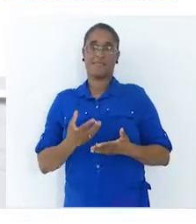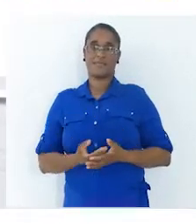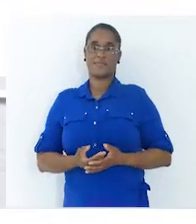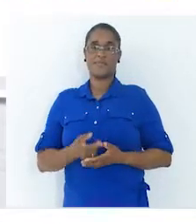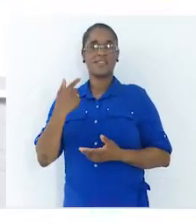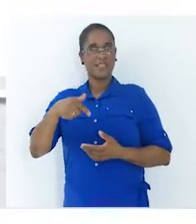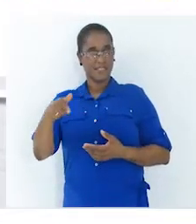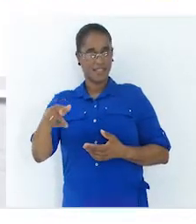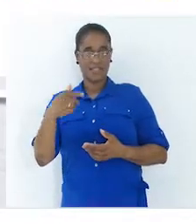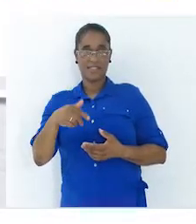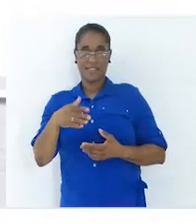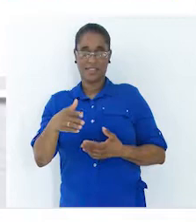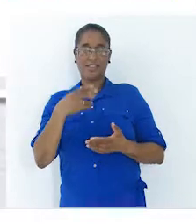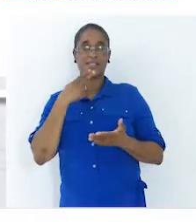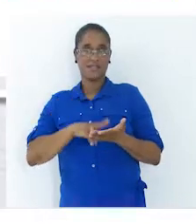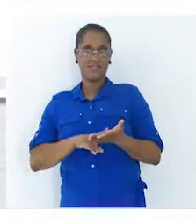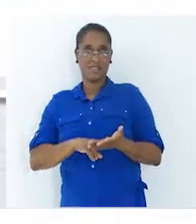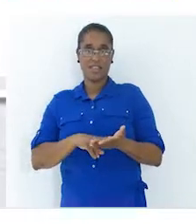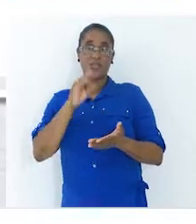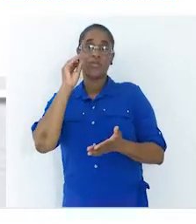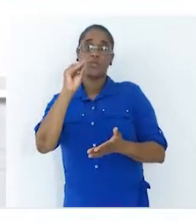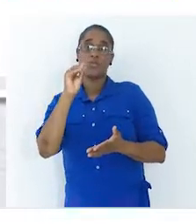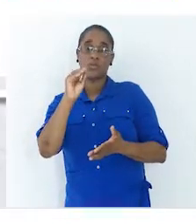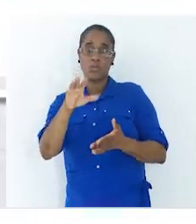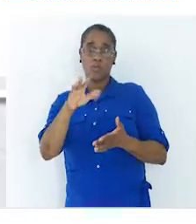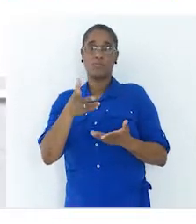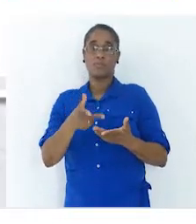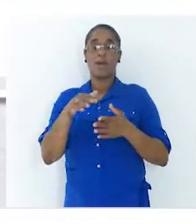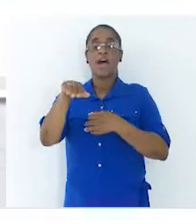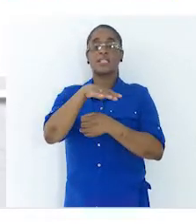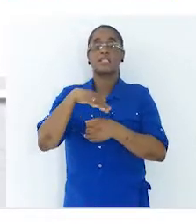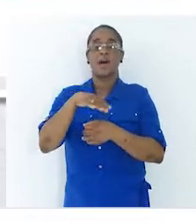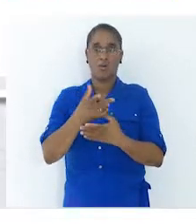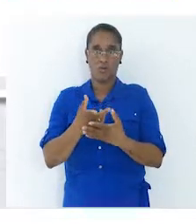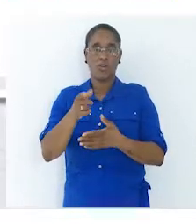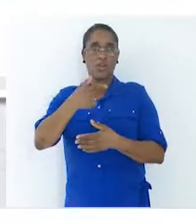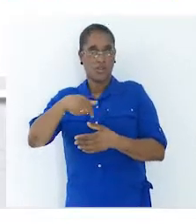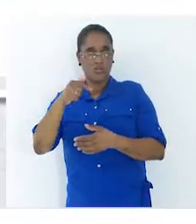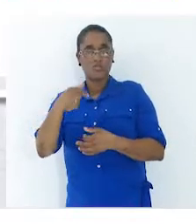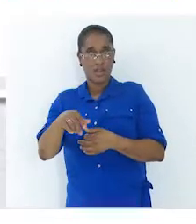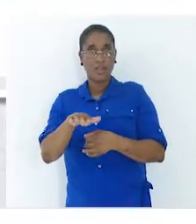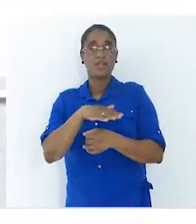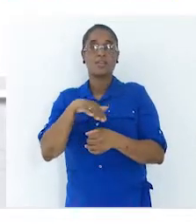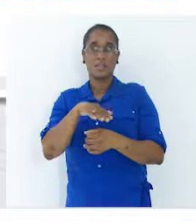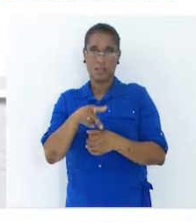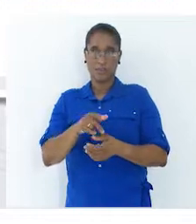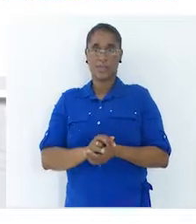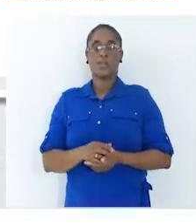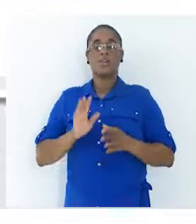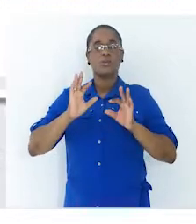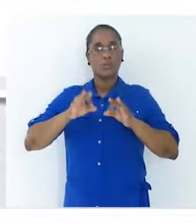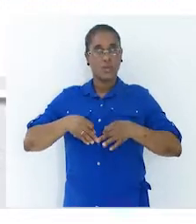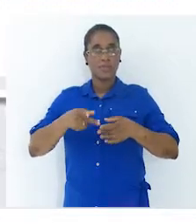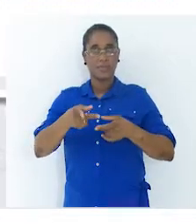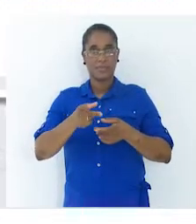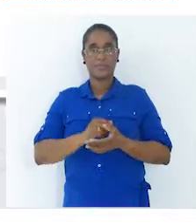está realmente o chamamento para ação, para nós termos essa ação. E por fim,